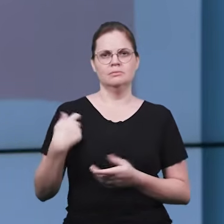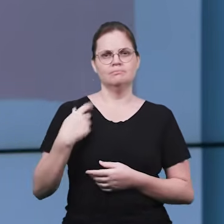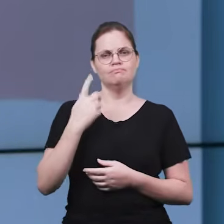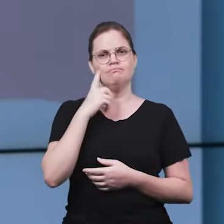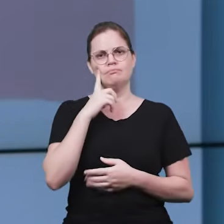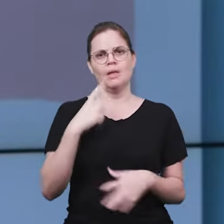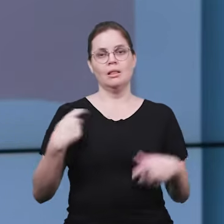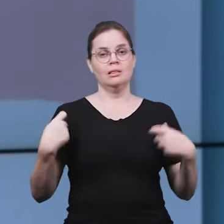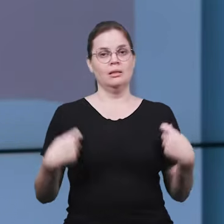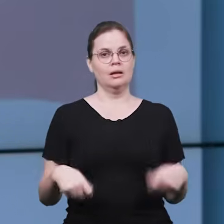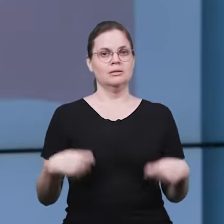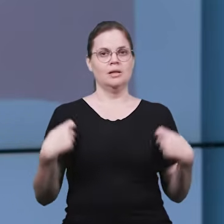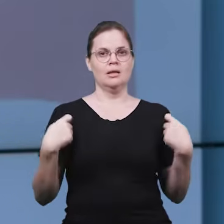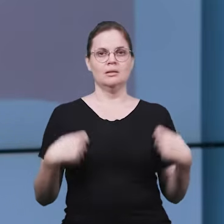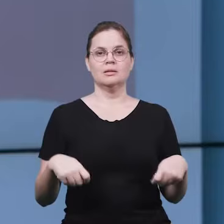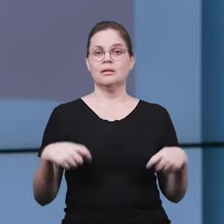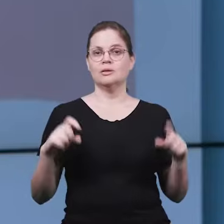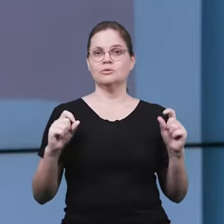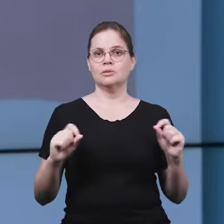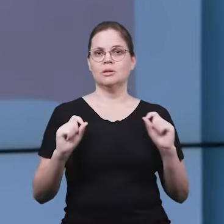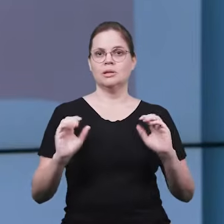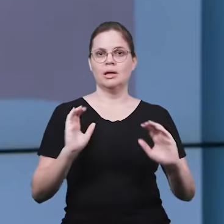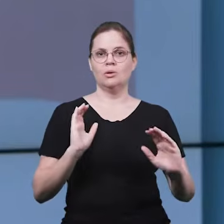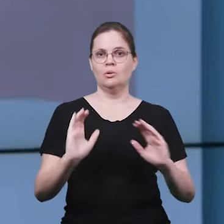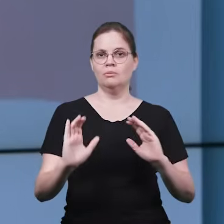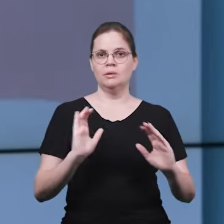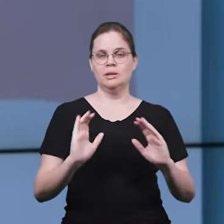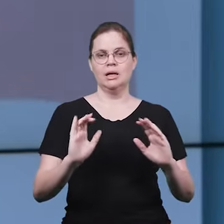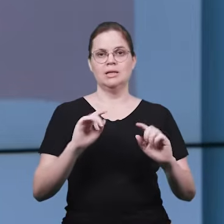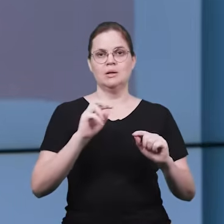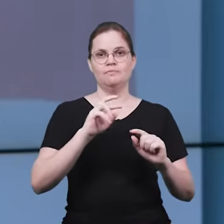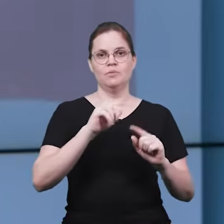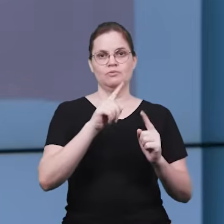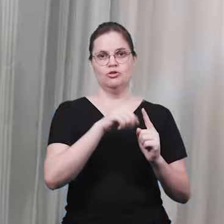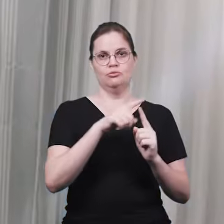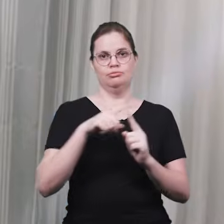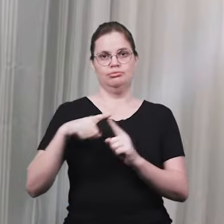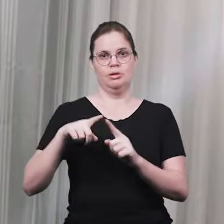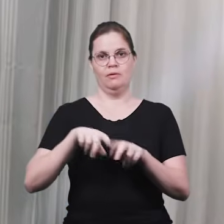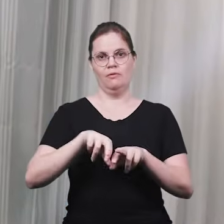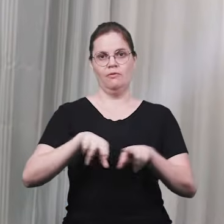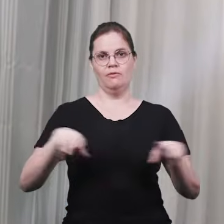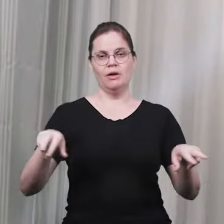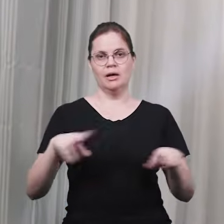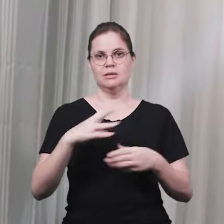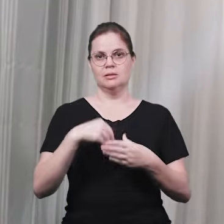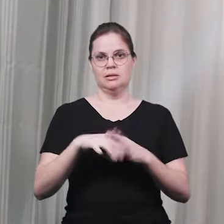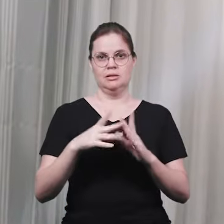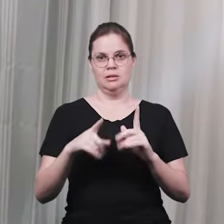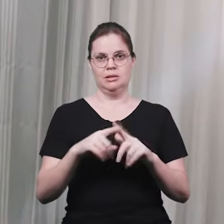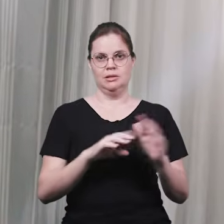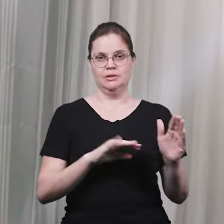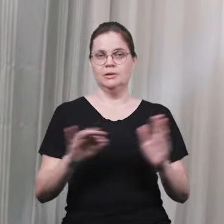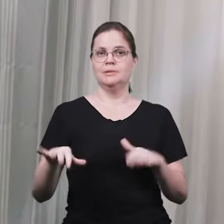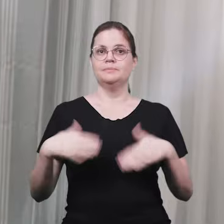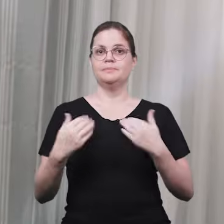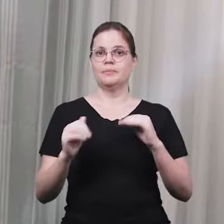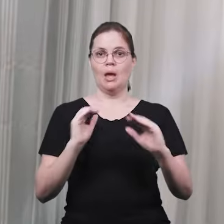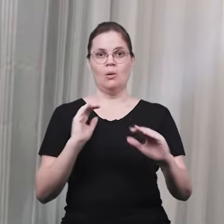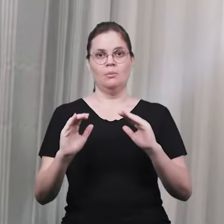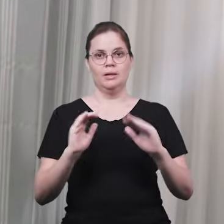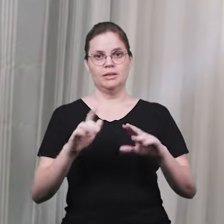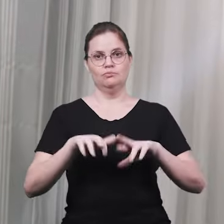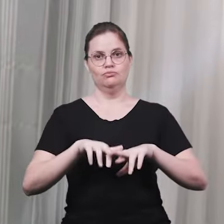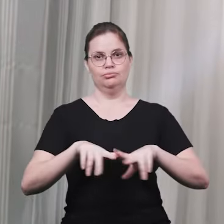surgiu a necessidade da comunicação alternativa na igreja? Irmã Leonice, a comunicação alternativa é uma área